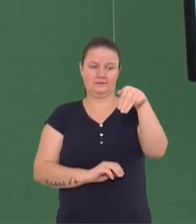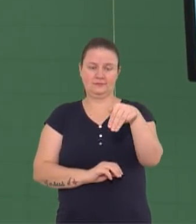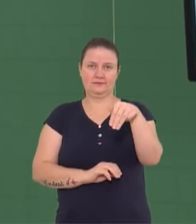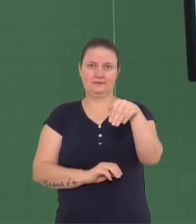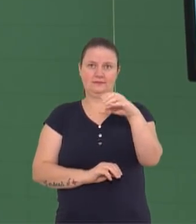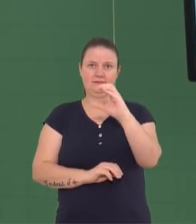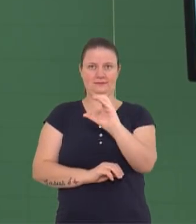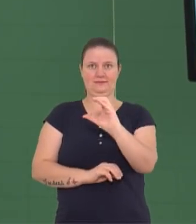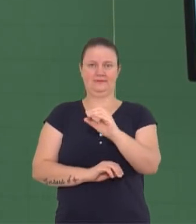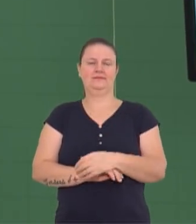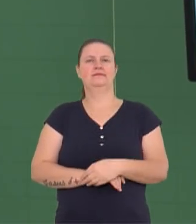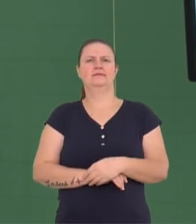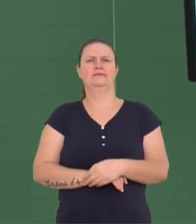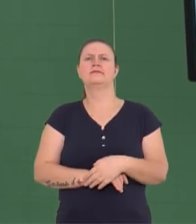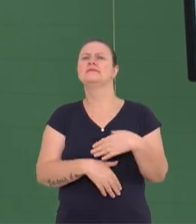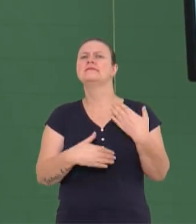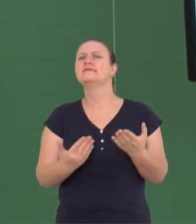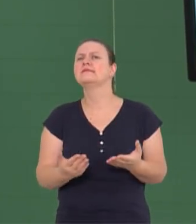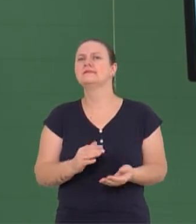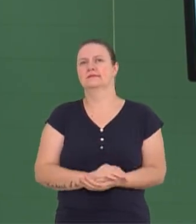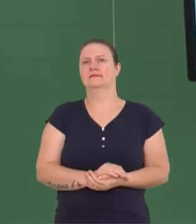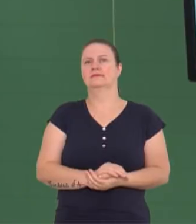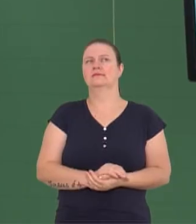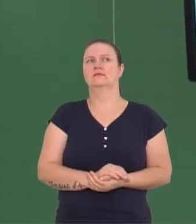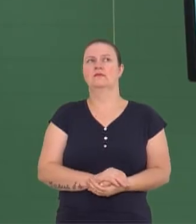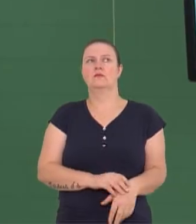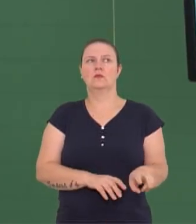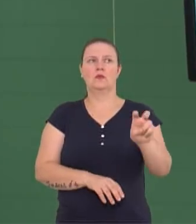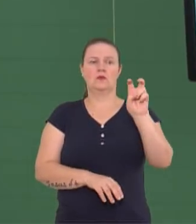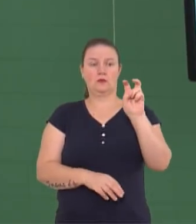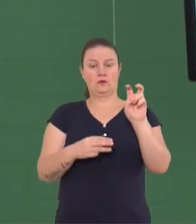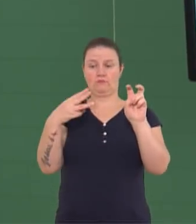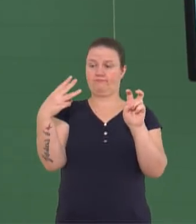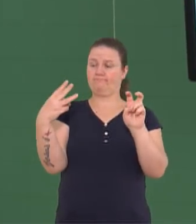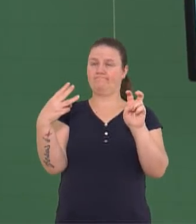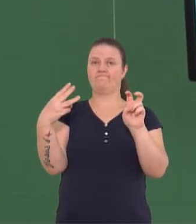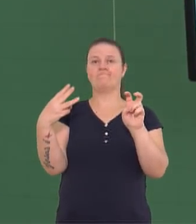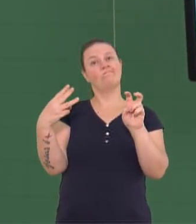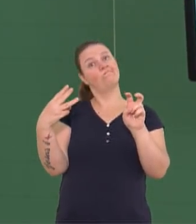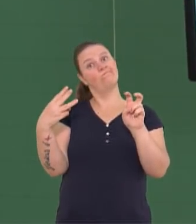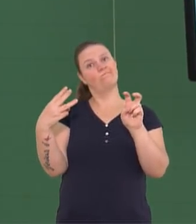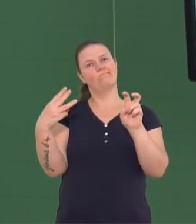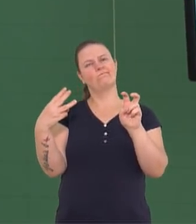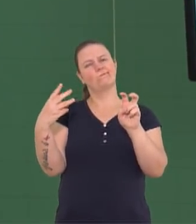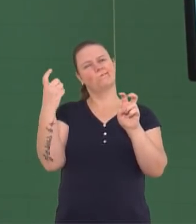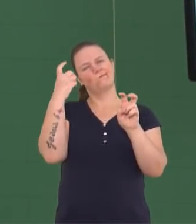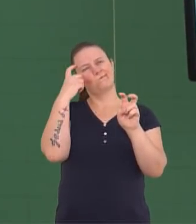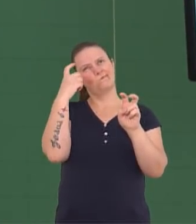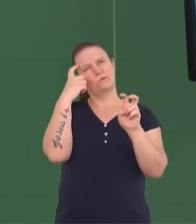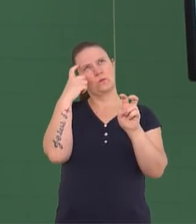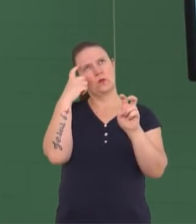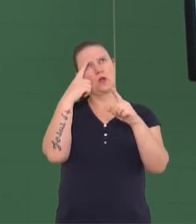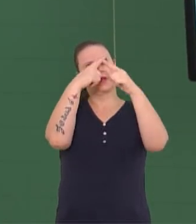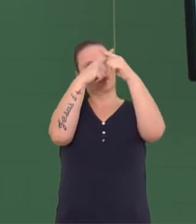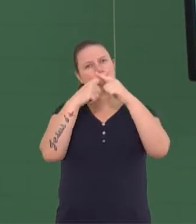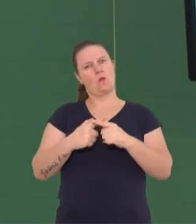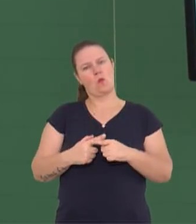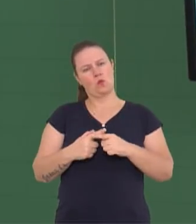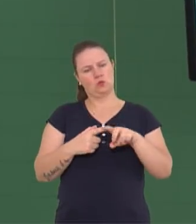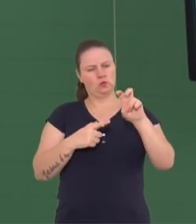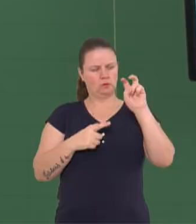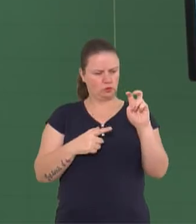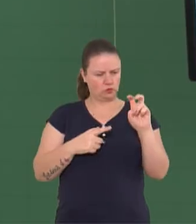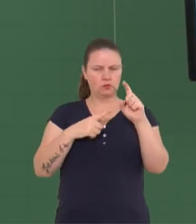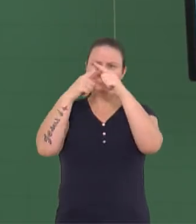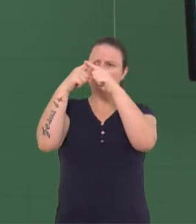MMC. Qual vai ser o MMC entre 5 e 3? Bom, vou pensar quem tem na tabuada do 5 e